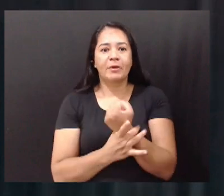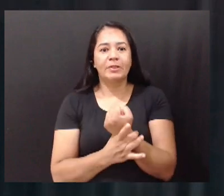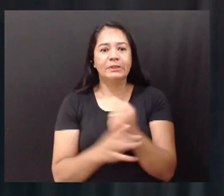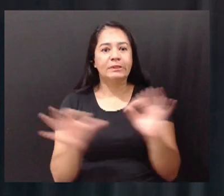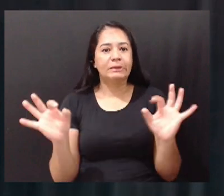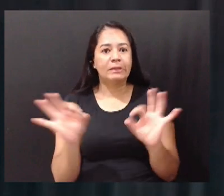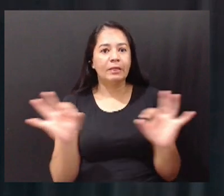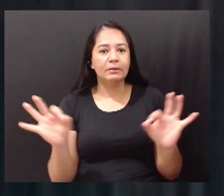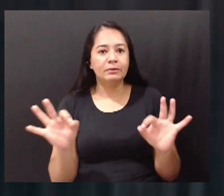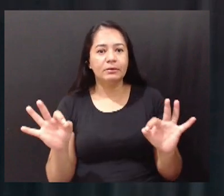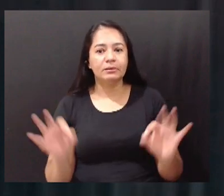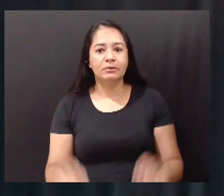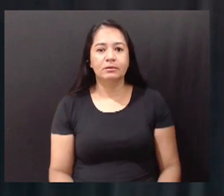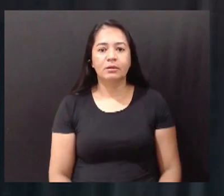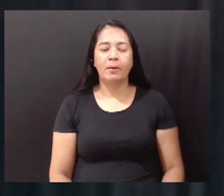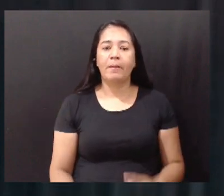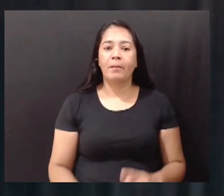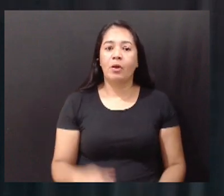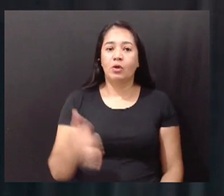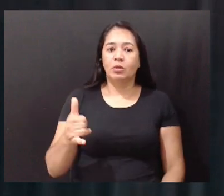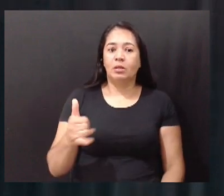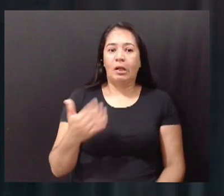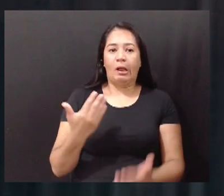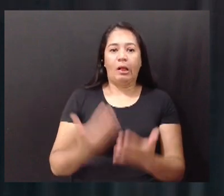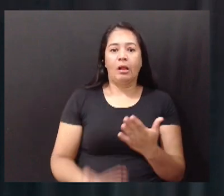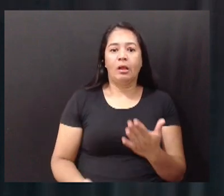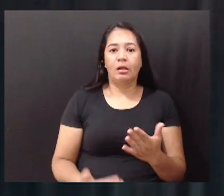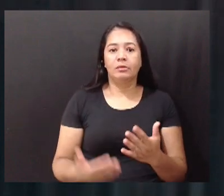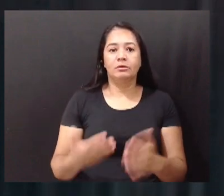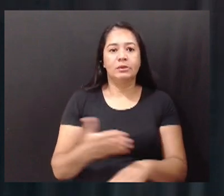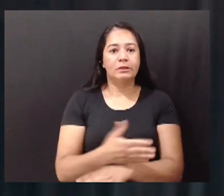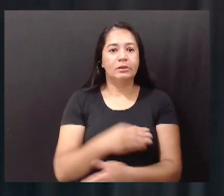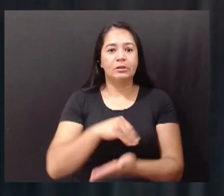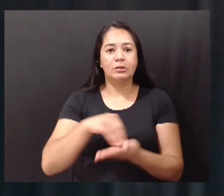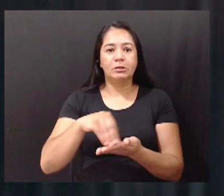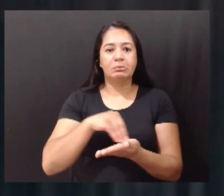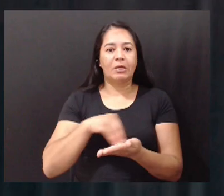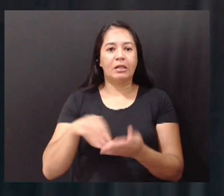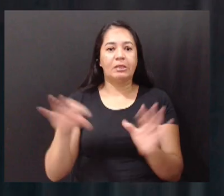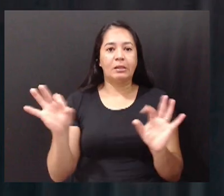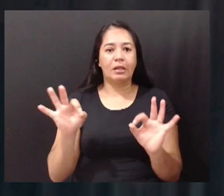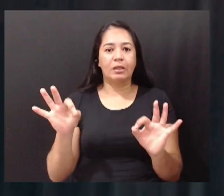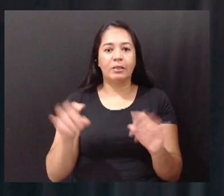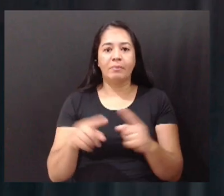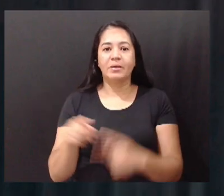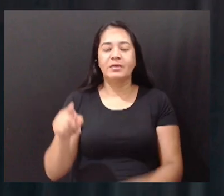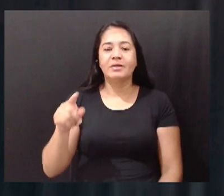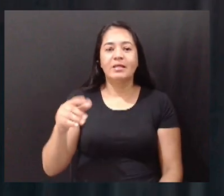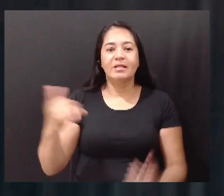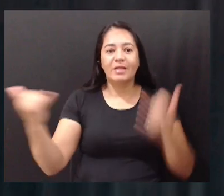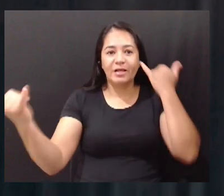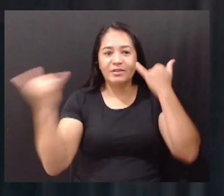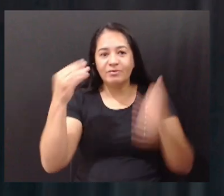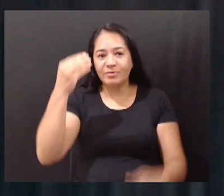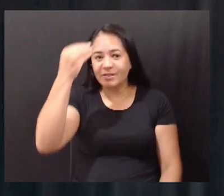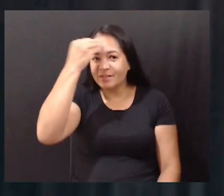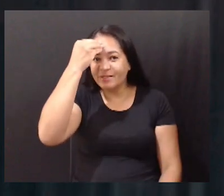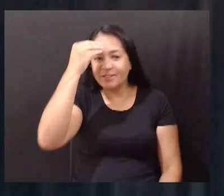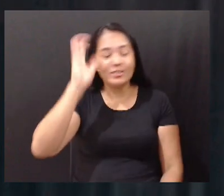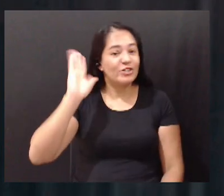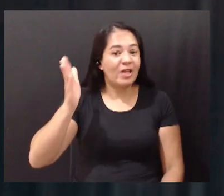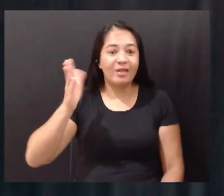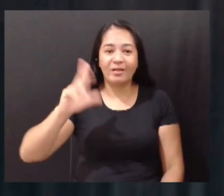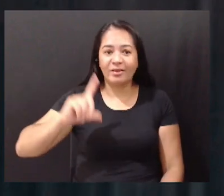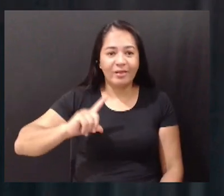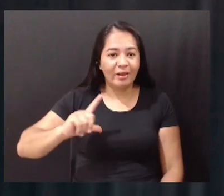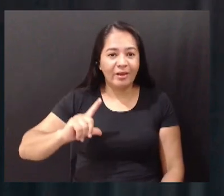quando a bateria do celular acaba, quando não tem acesso ao GPS, né? E sendo que eles têm aquelas informações na cabeça dele.